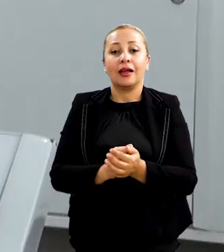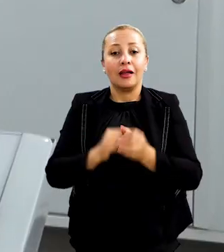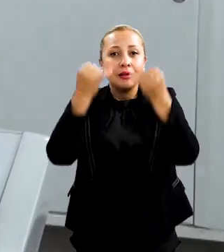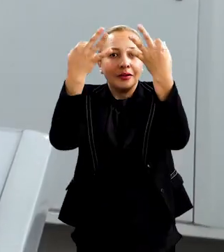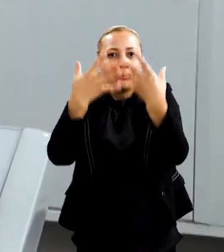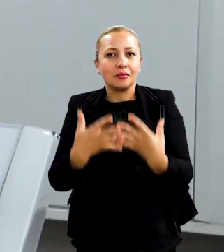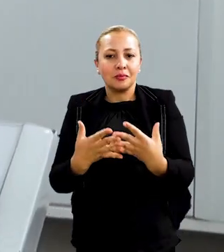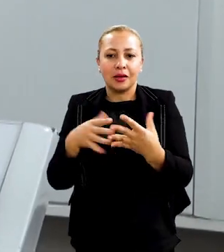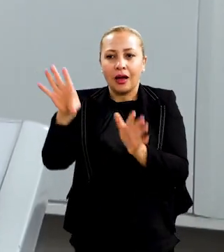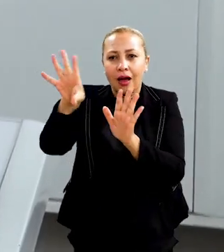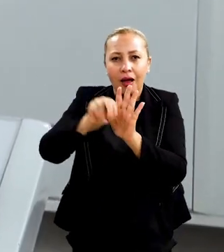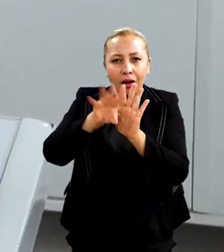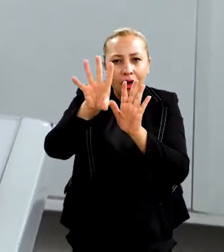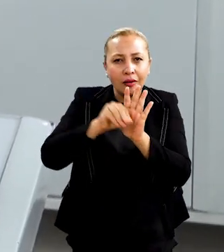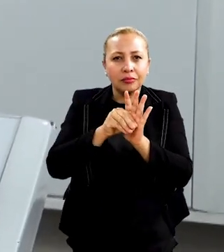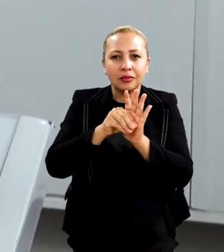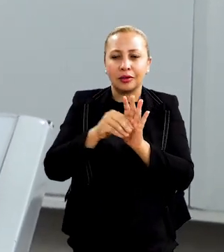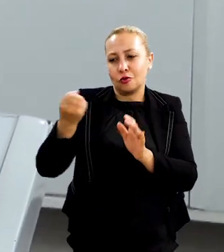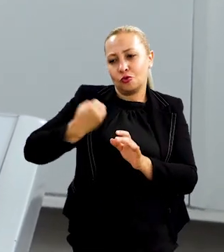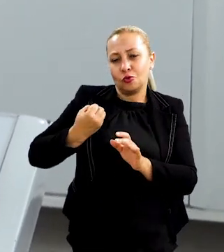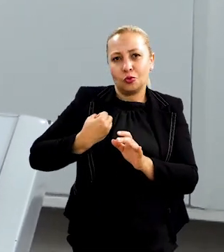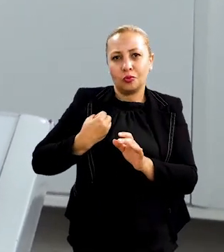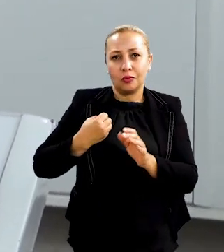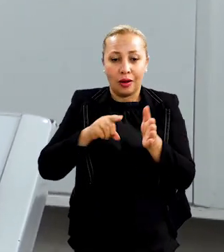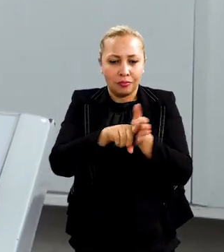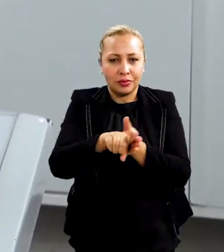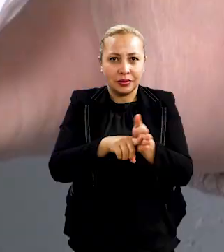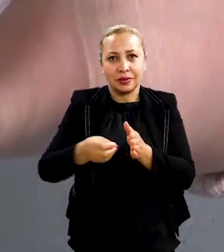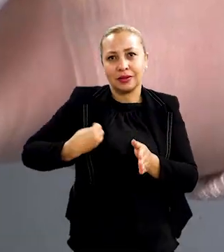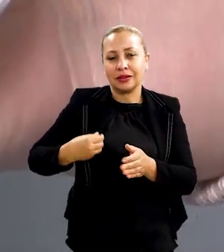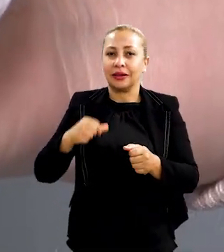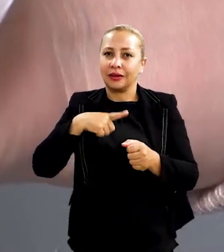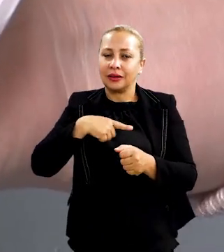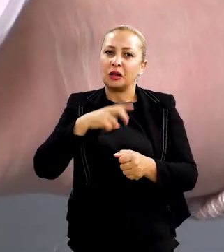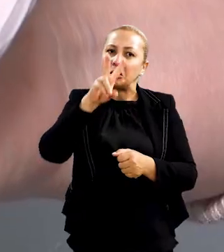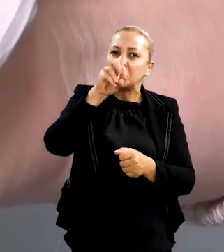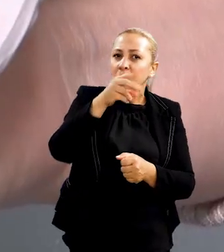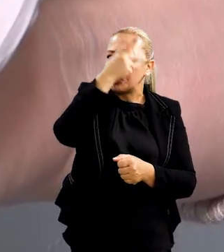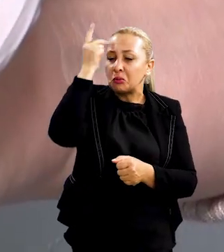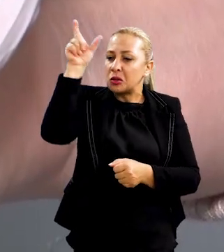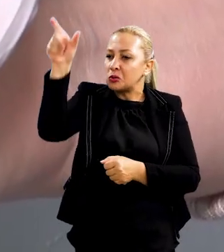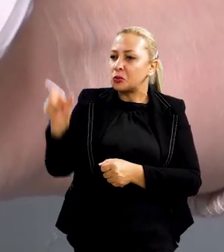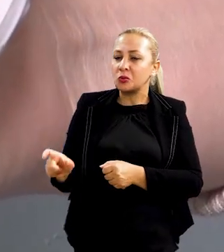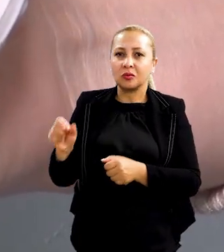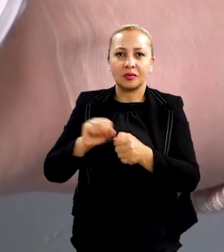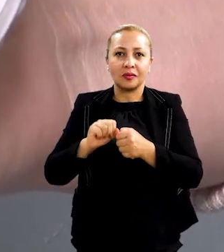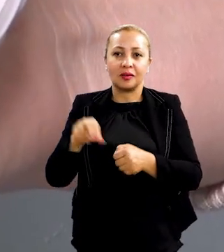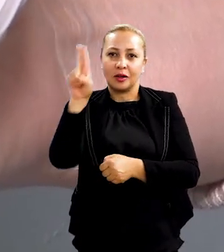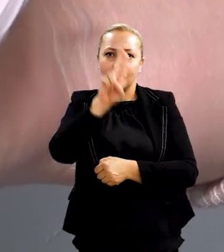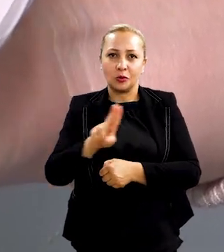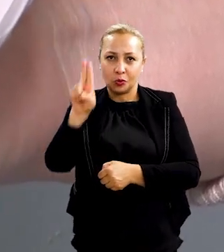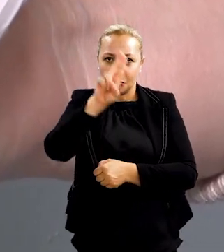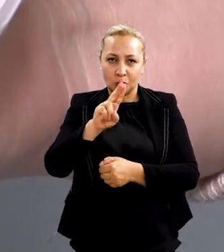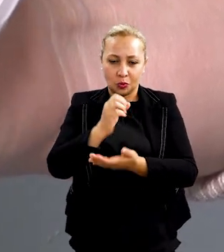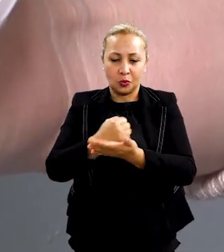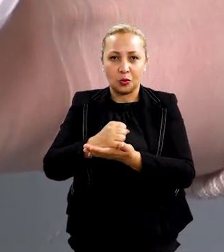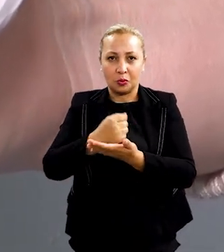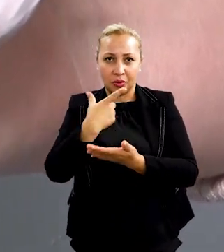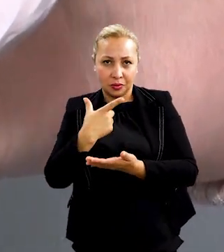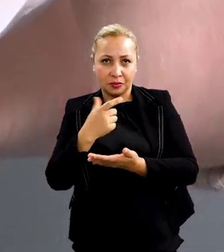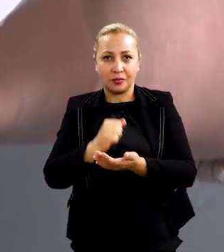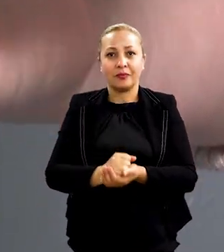Ele explica que a coleta de dados da pesquisa está sendo feita com 50 pacientes que fazem uso